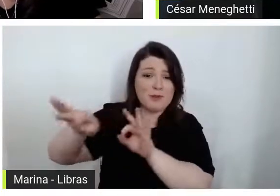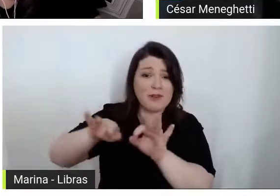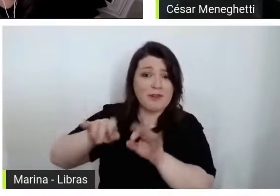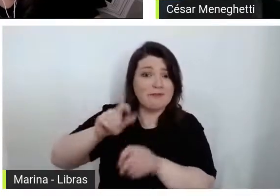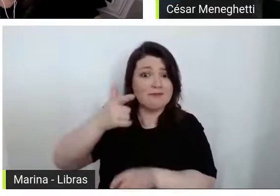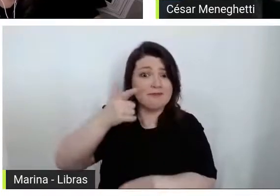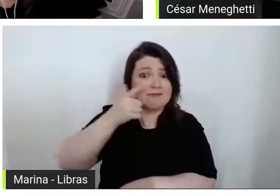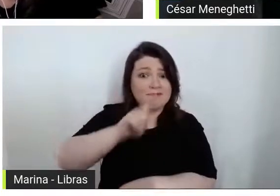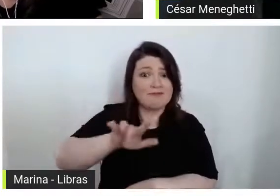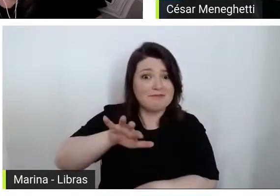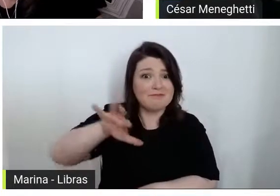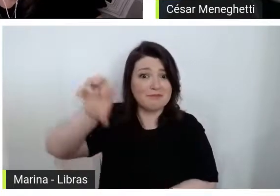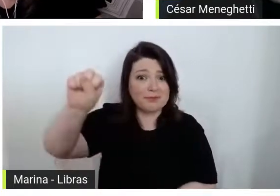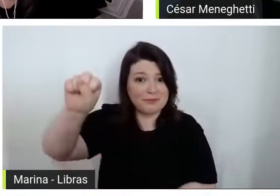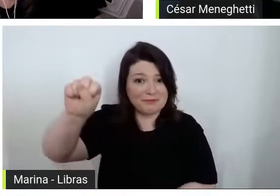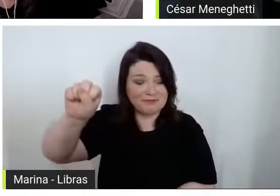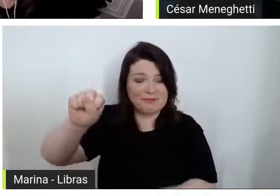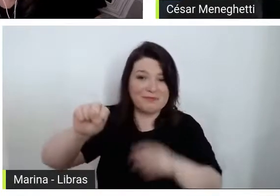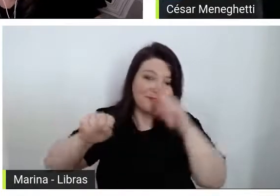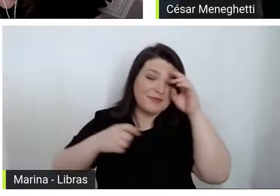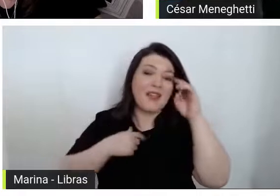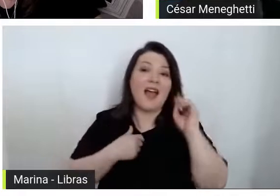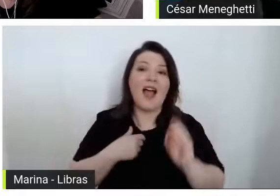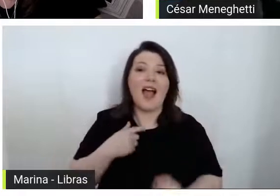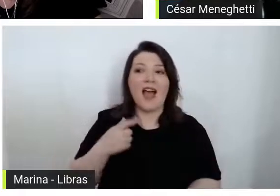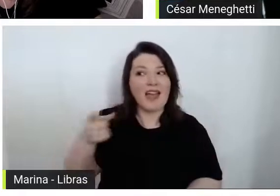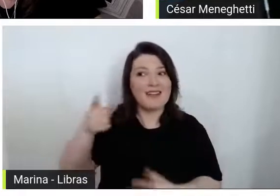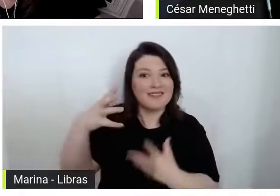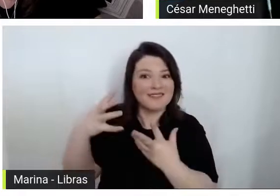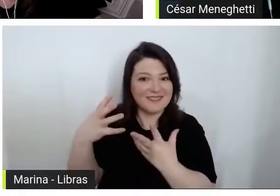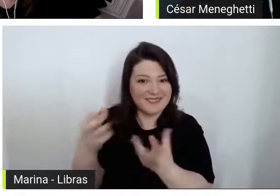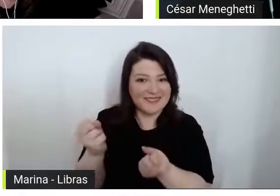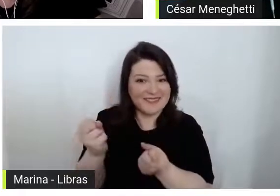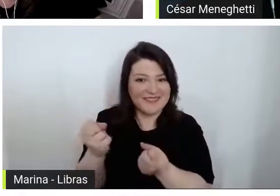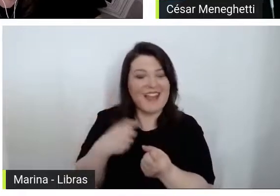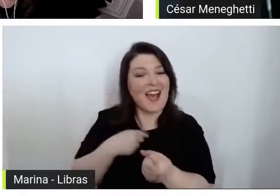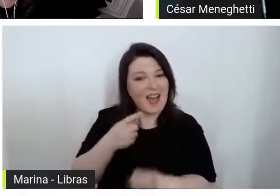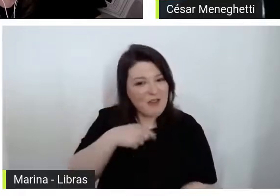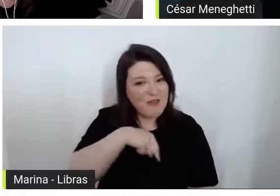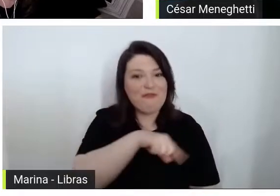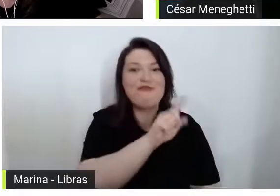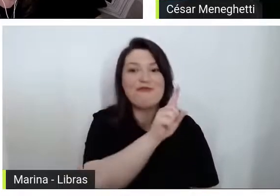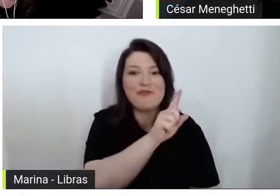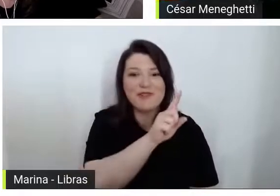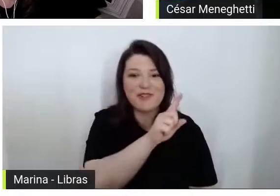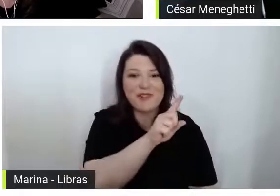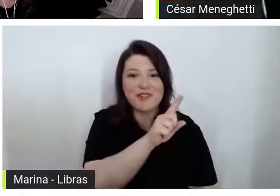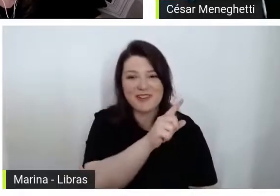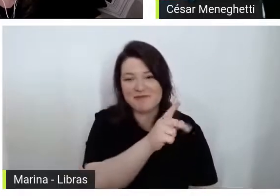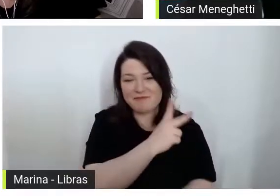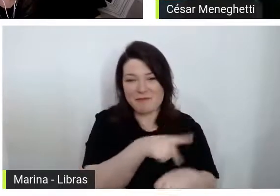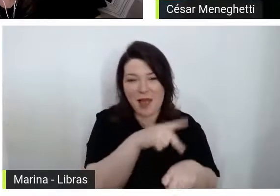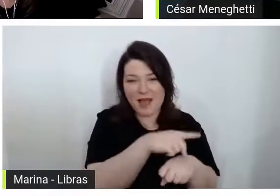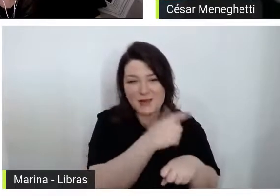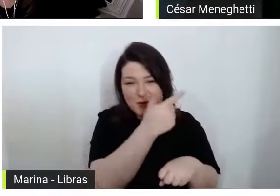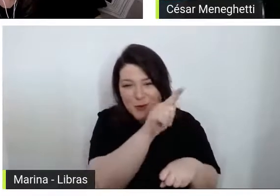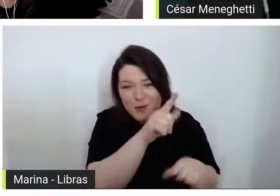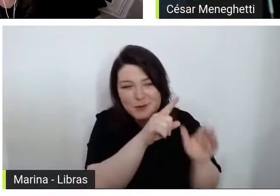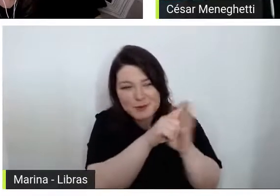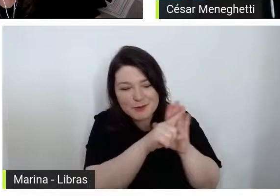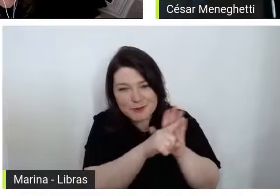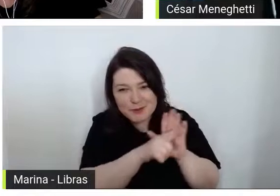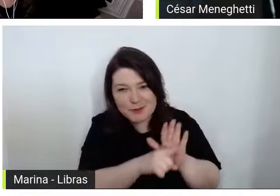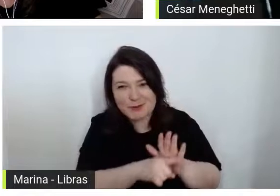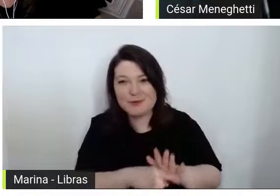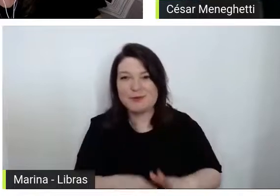toparam. E aí eu fui, e as pessoas dos laboratórios, sabendo que foi um prêmio, que já